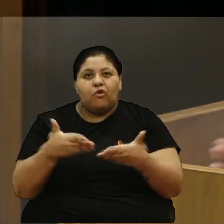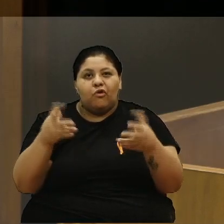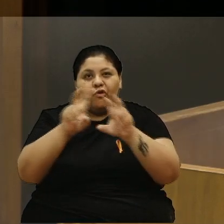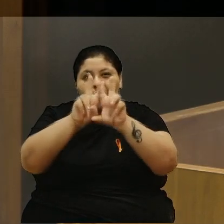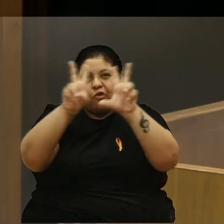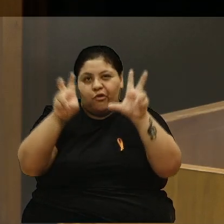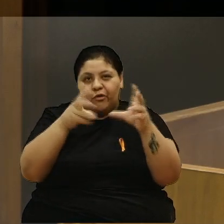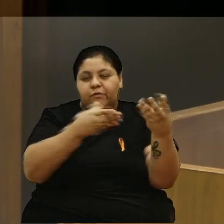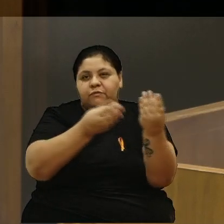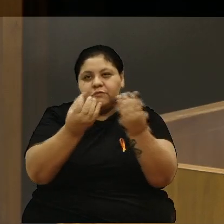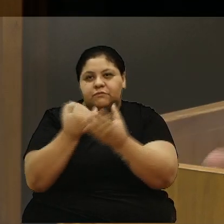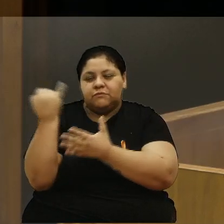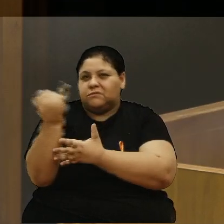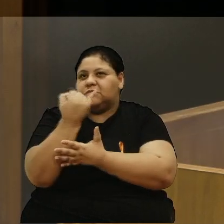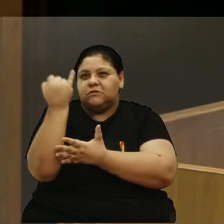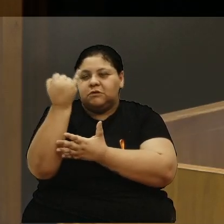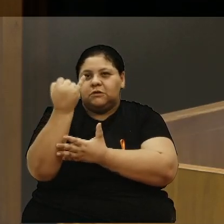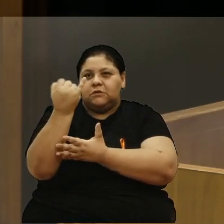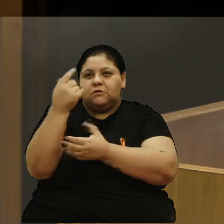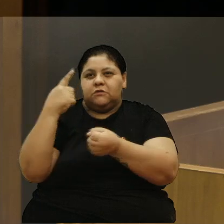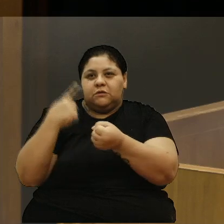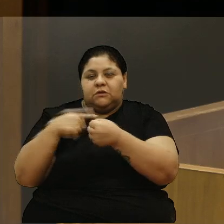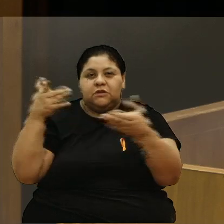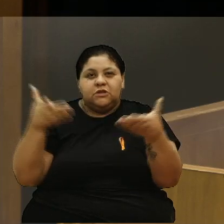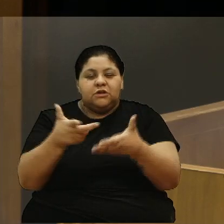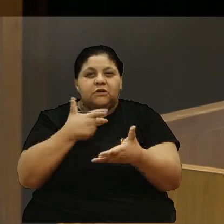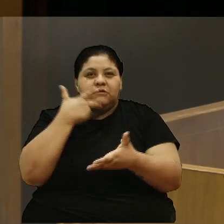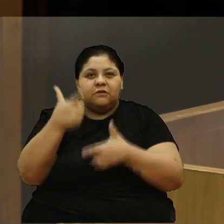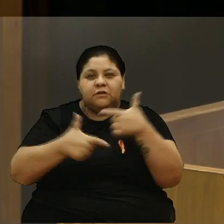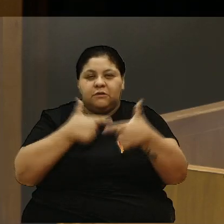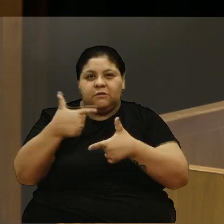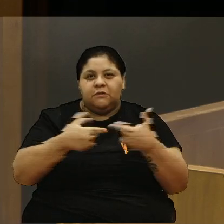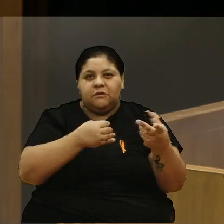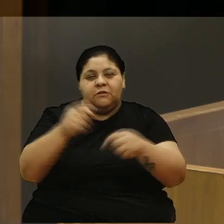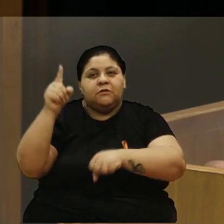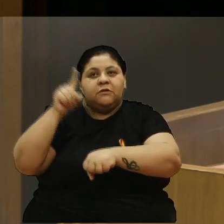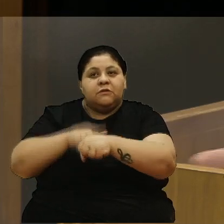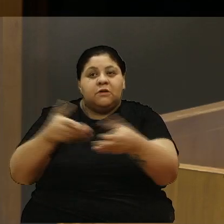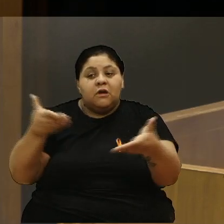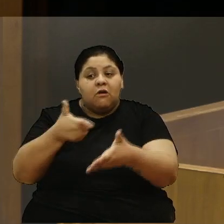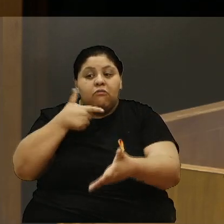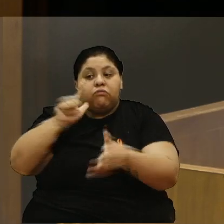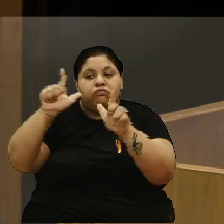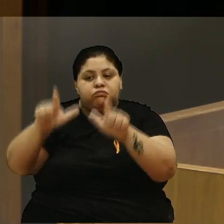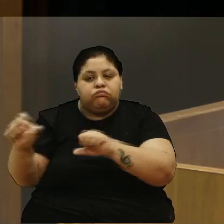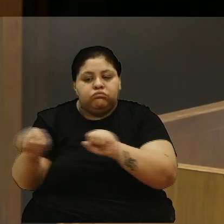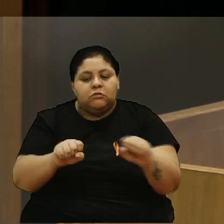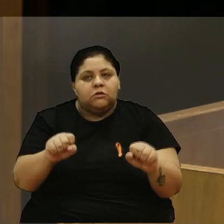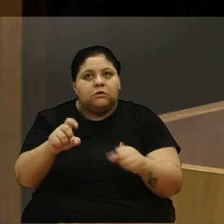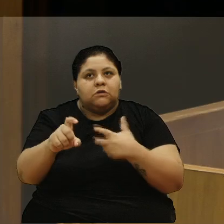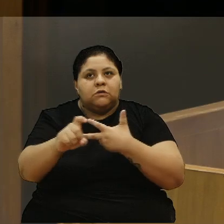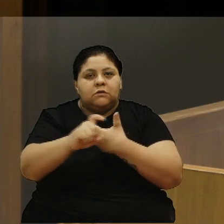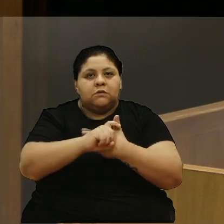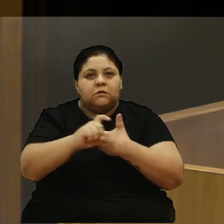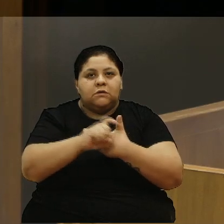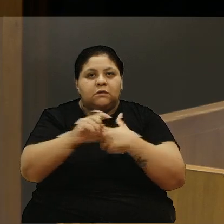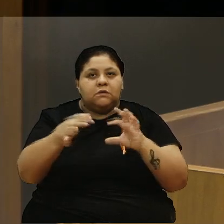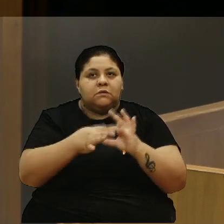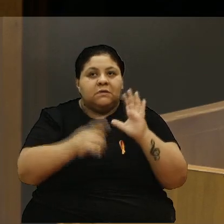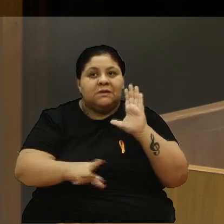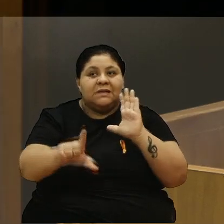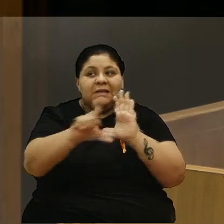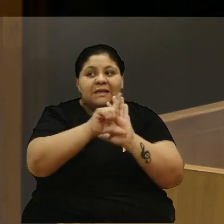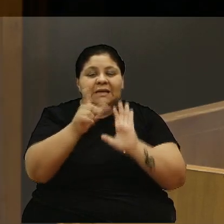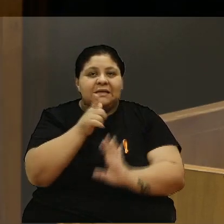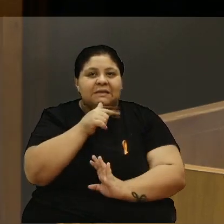de extrema importância, o município que já venho trabalhando há tempo, que agora ganhou espaço no Poder Executivo, que é a atualização da Lei das